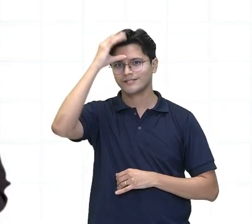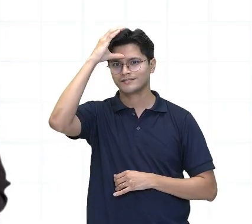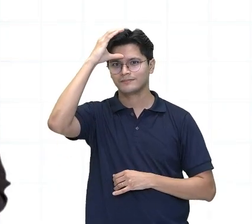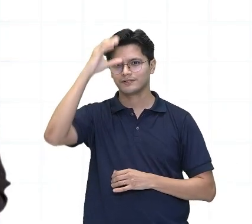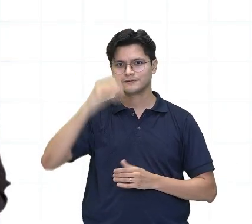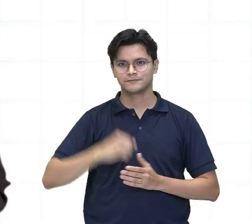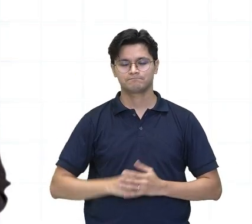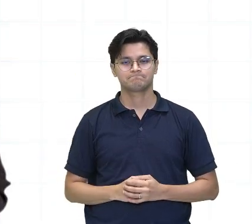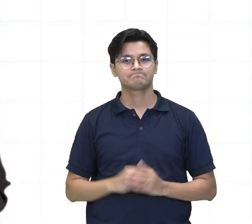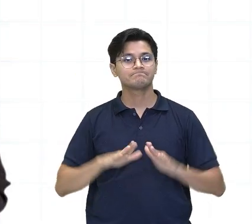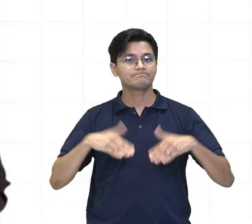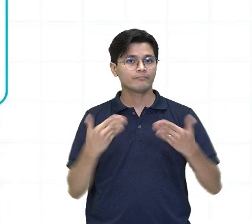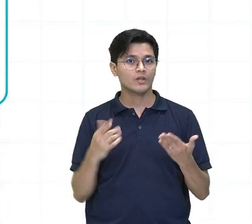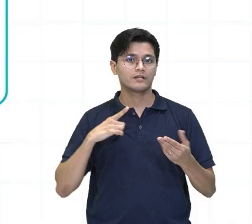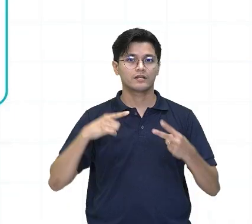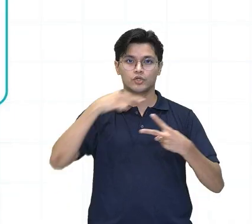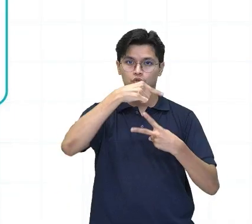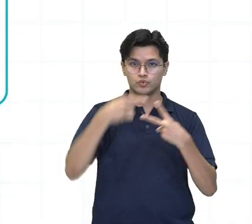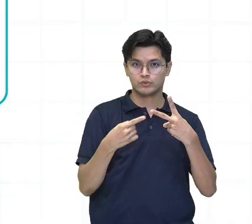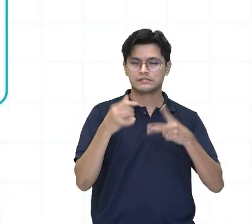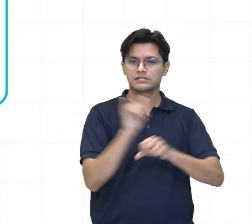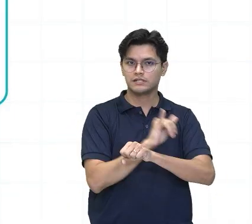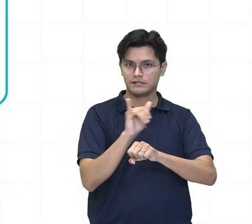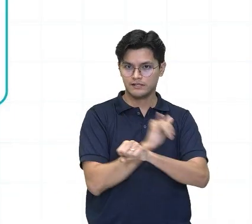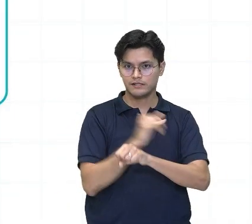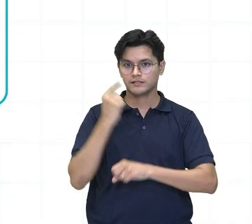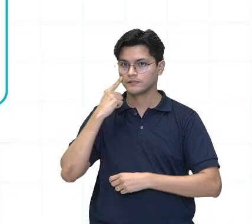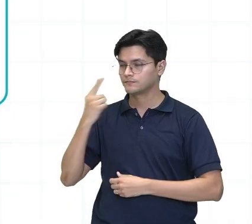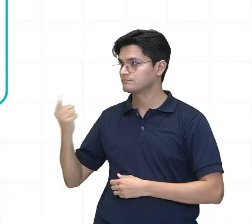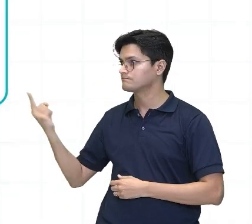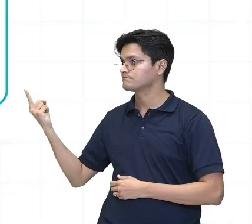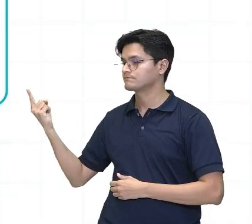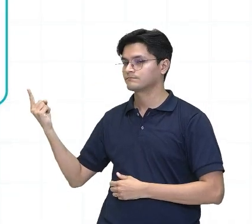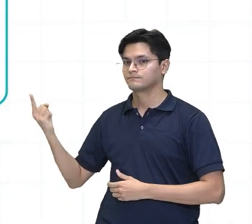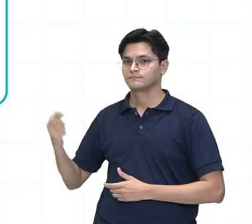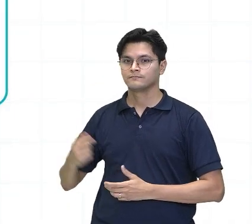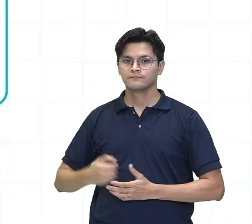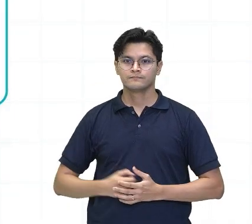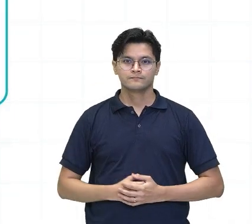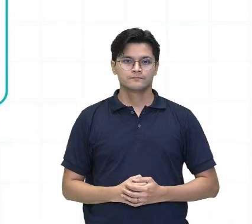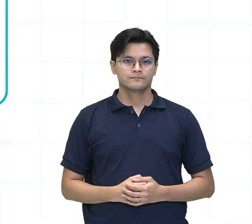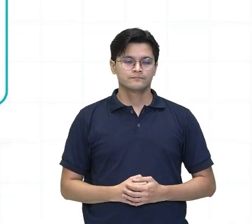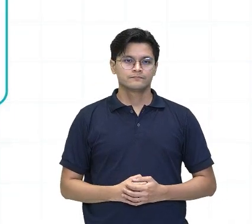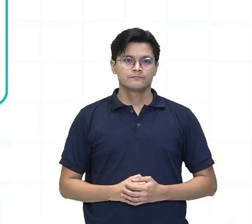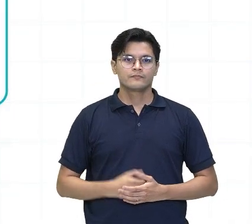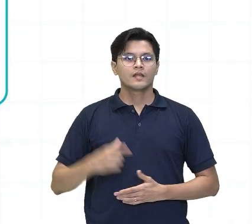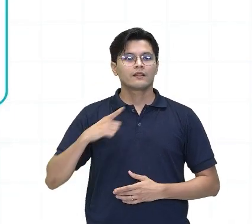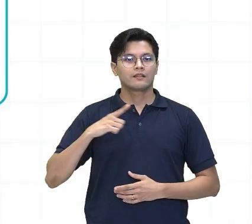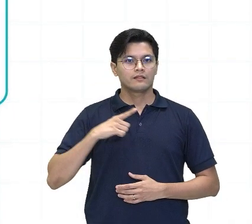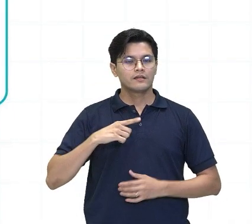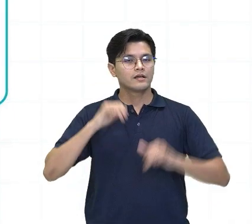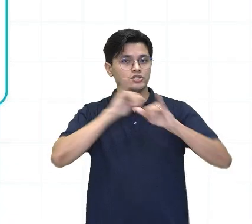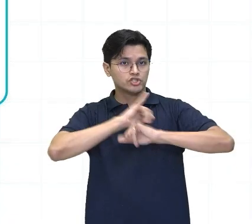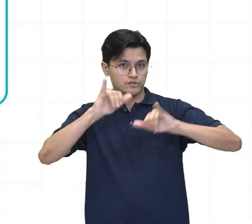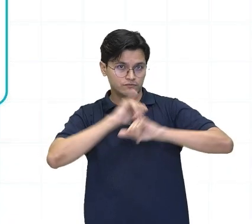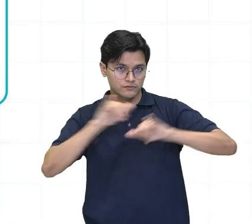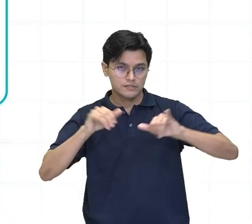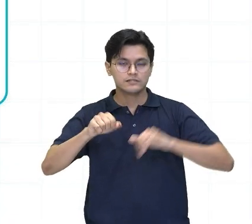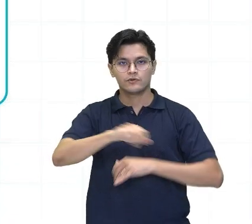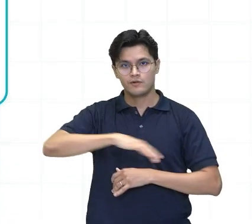conhecimento? Então, a gente tem duas formas de divulgar. Vamos lá verificar? Olha só, nós temos a divulgação